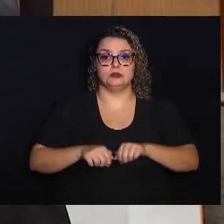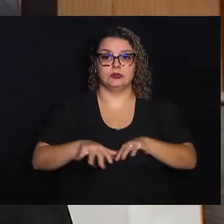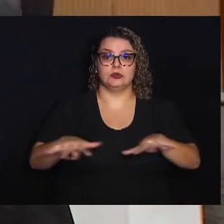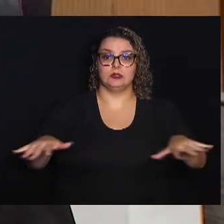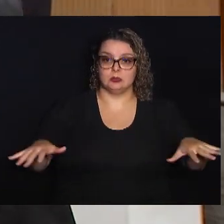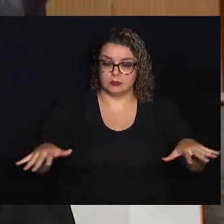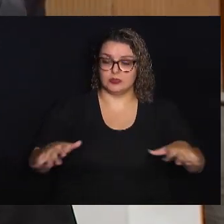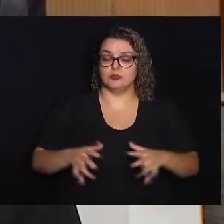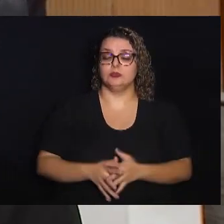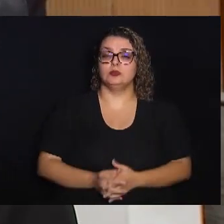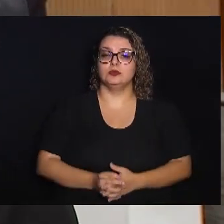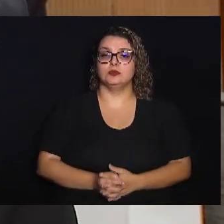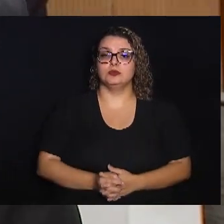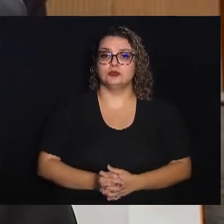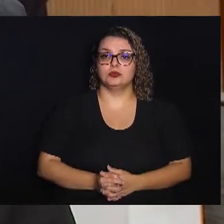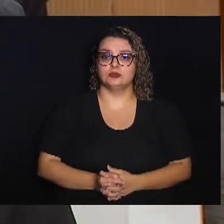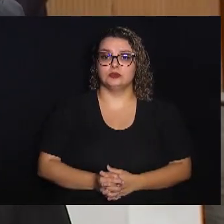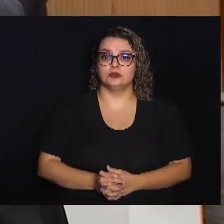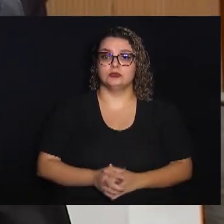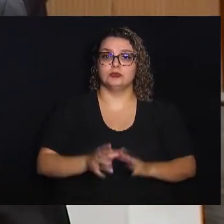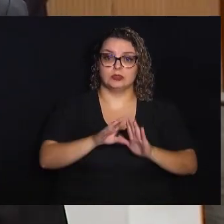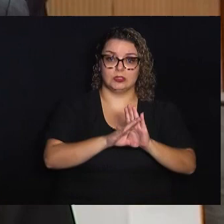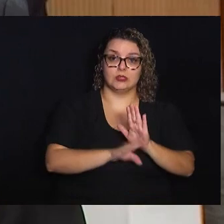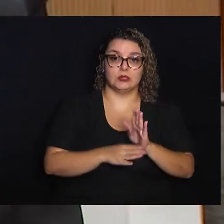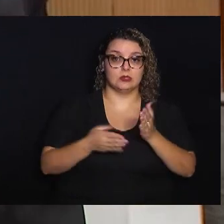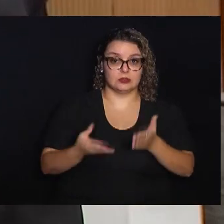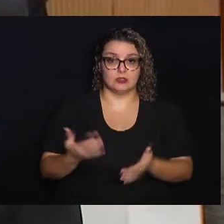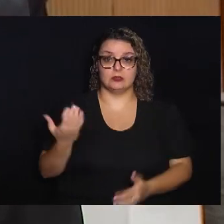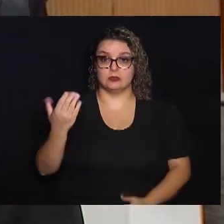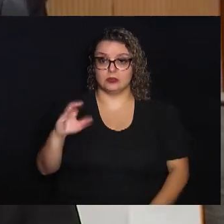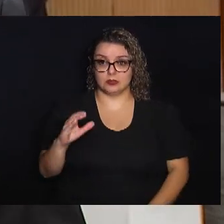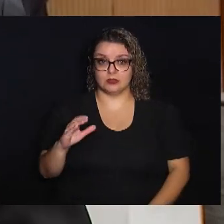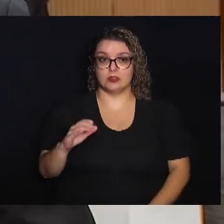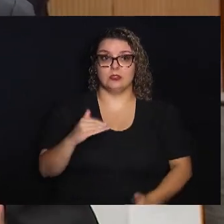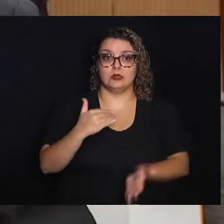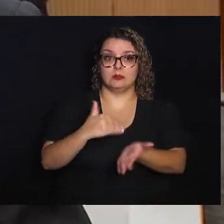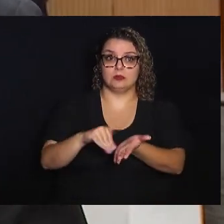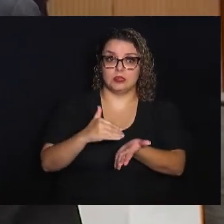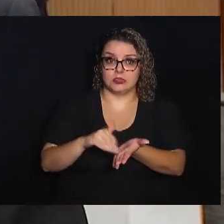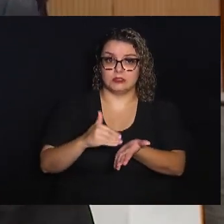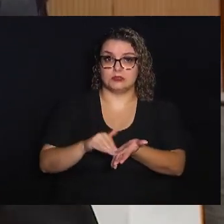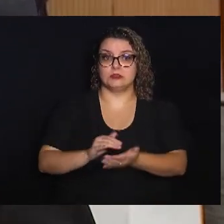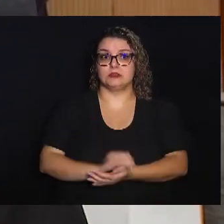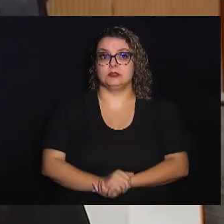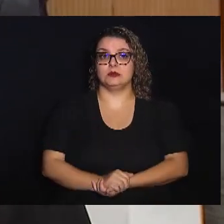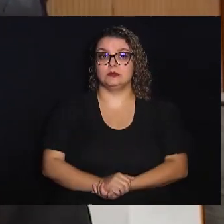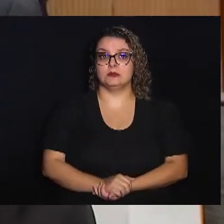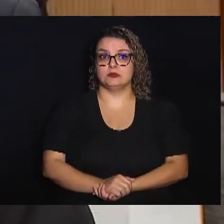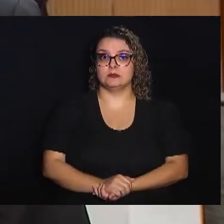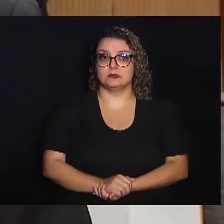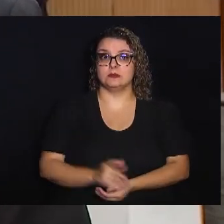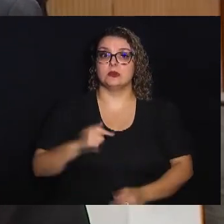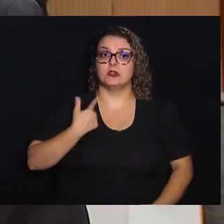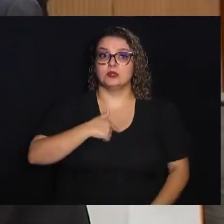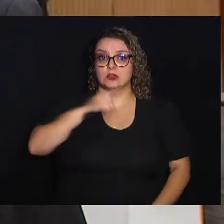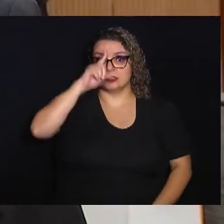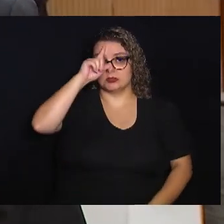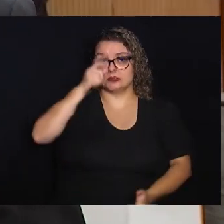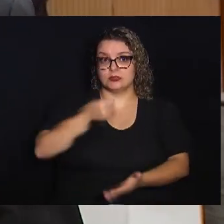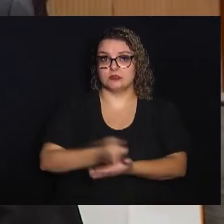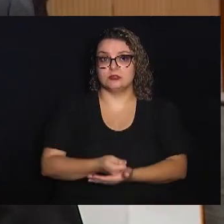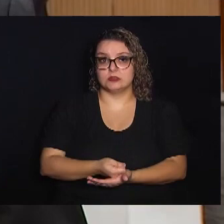amplitude desse programa lançado pela Secretaria, enfim, nós decidimos